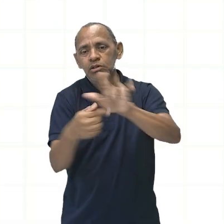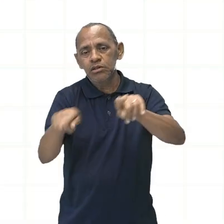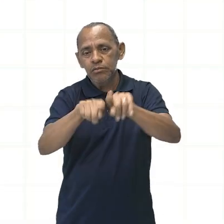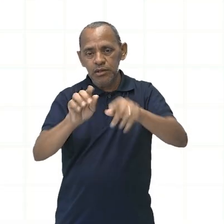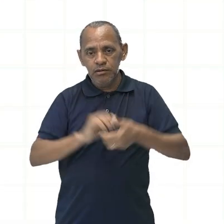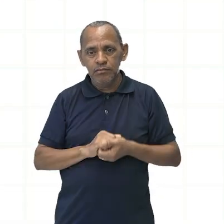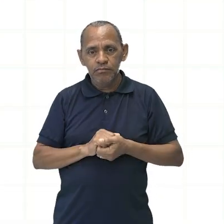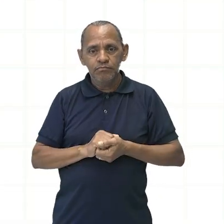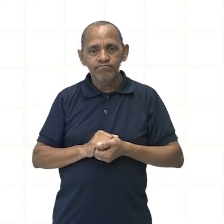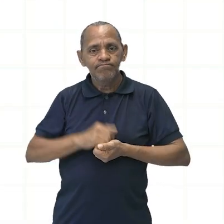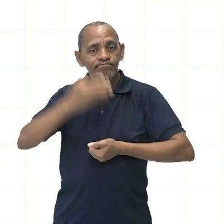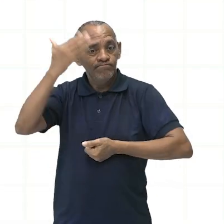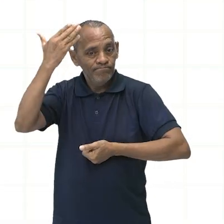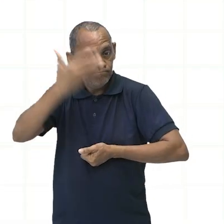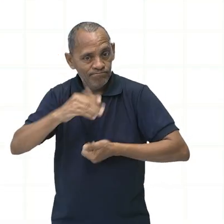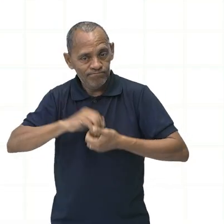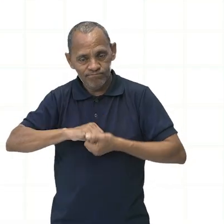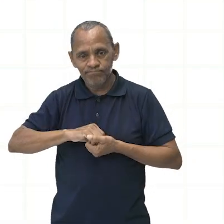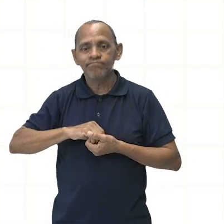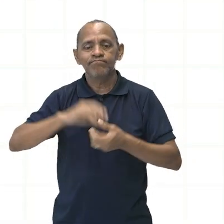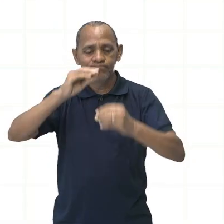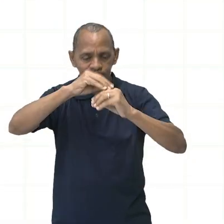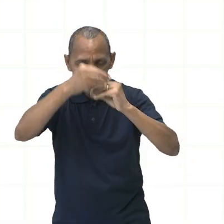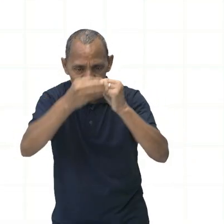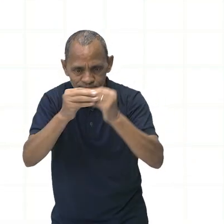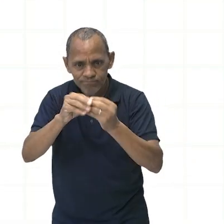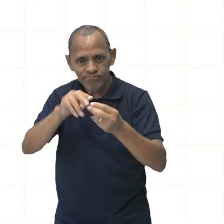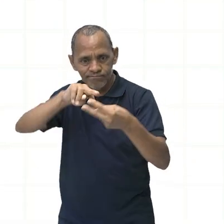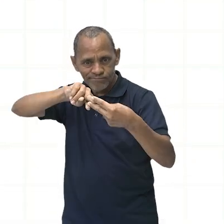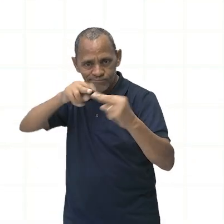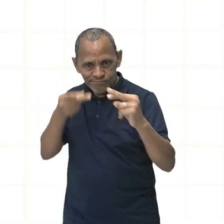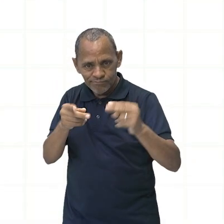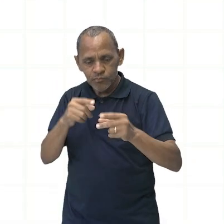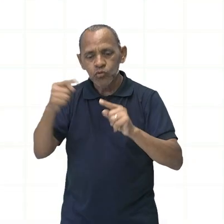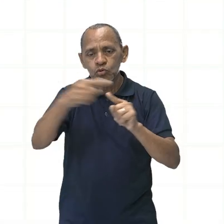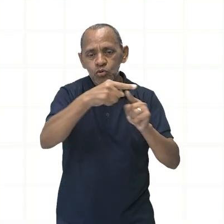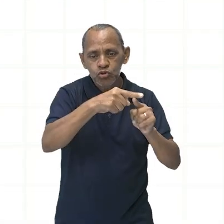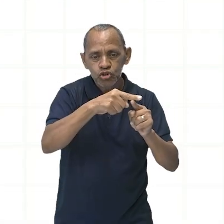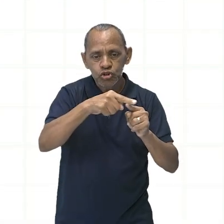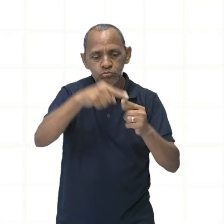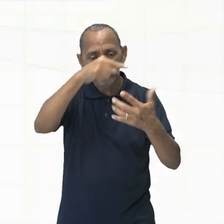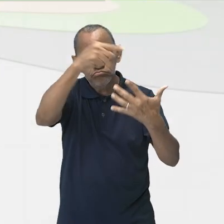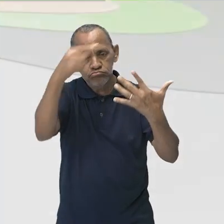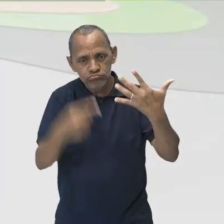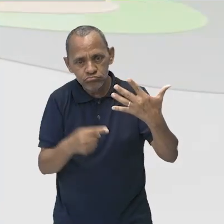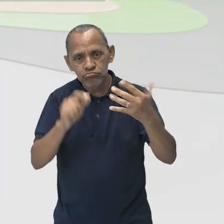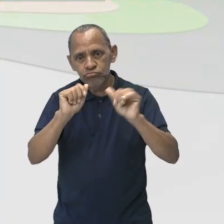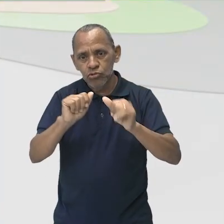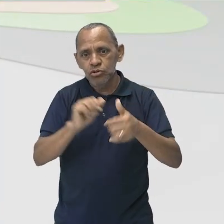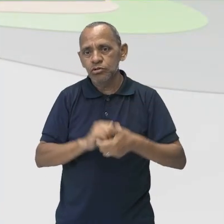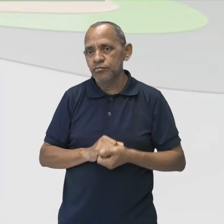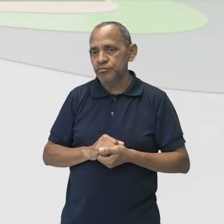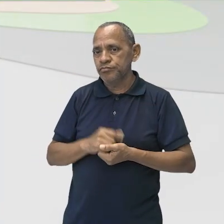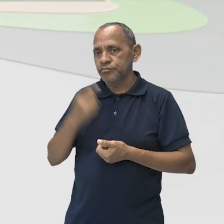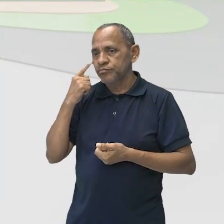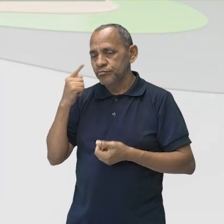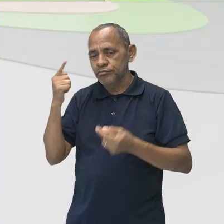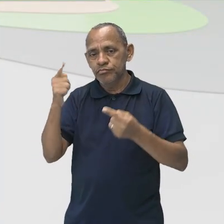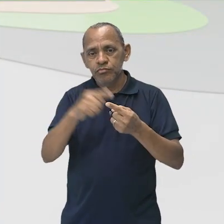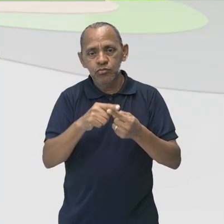é evidenciada na molécula de DNA. Os tipos de mutações gênicas, eles podem ser do